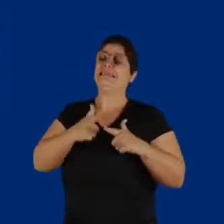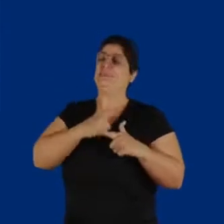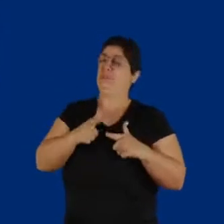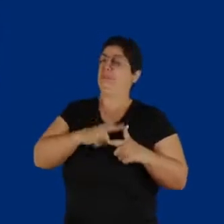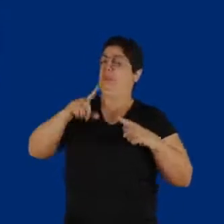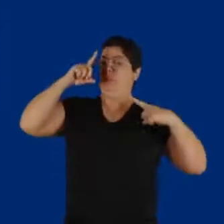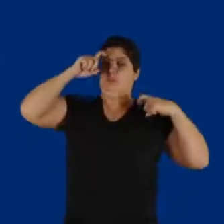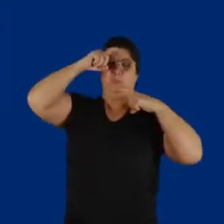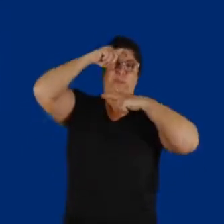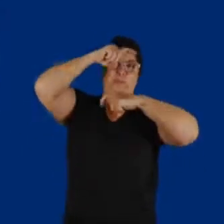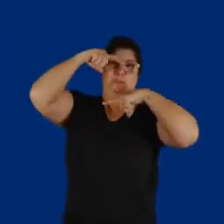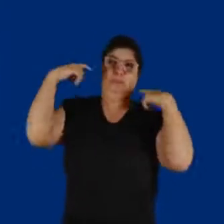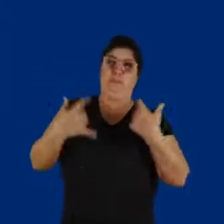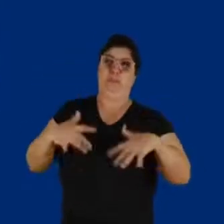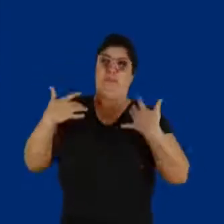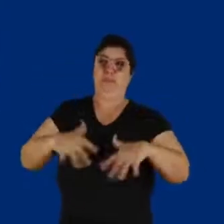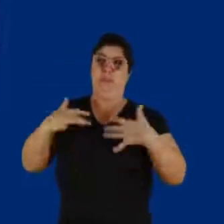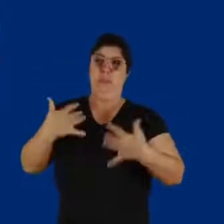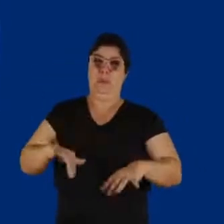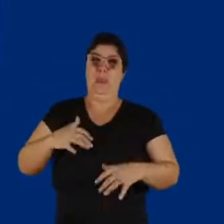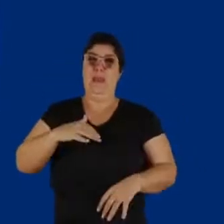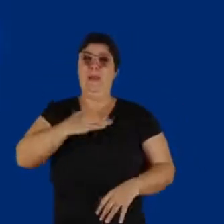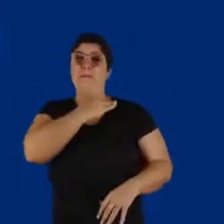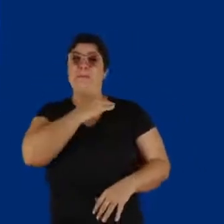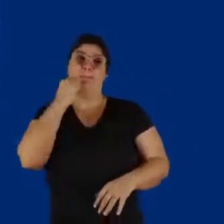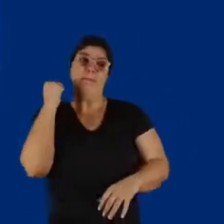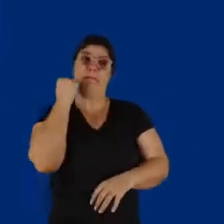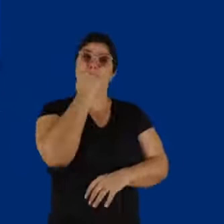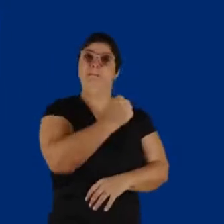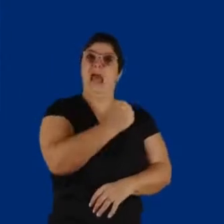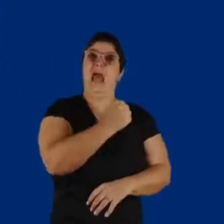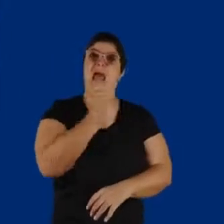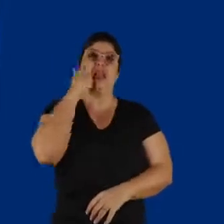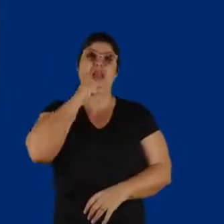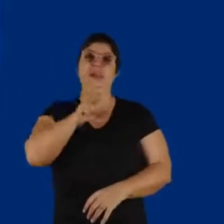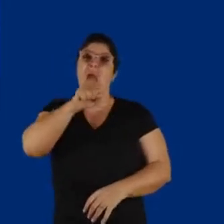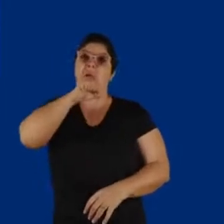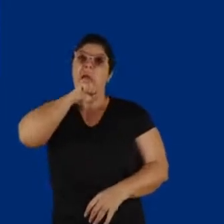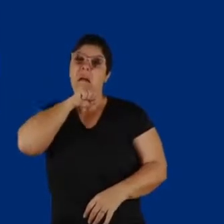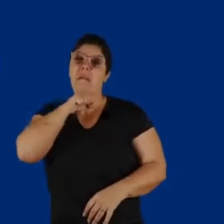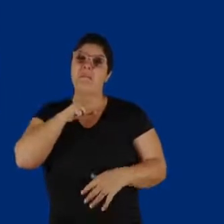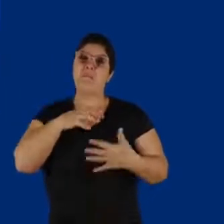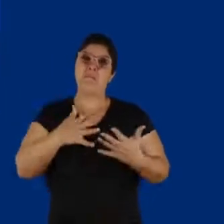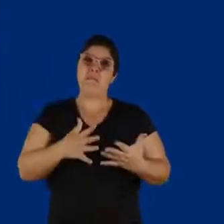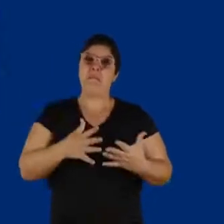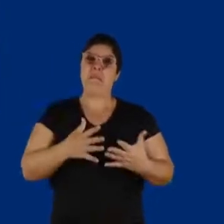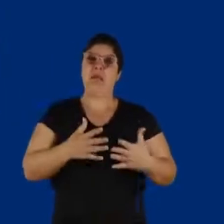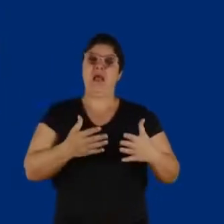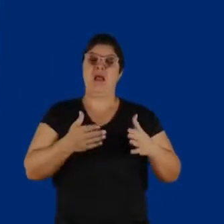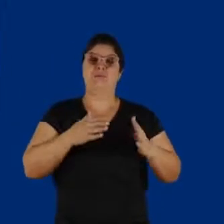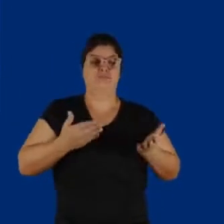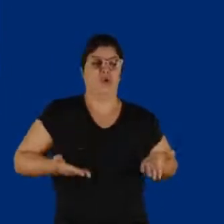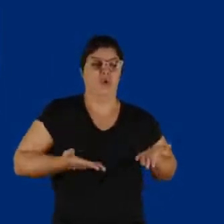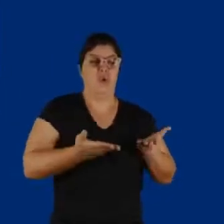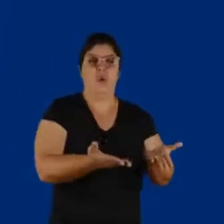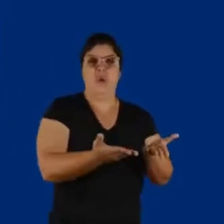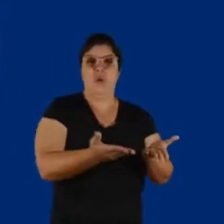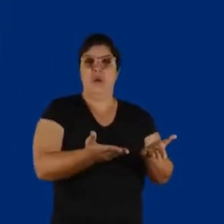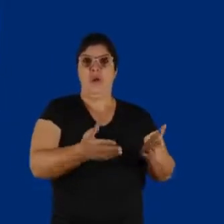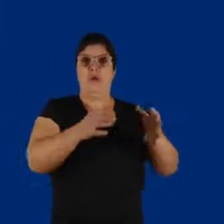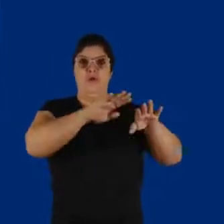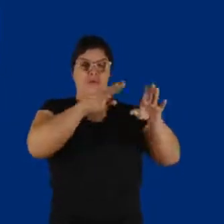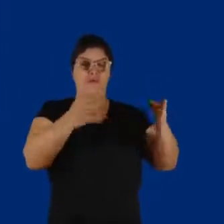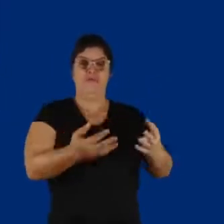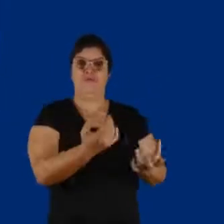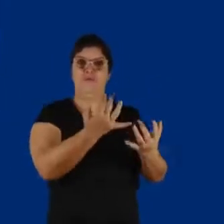pego caso difícil, feminicídio, nego que matou a mãe, picou todo mundo, botou no forno, depois comeu, eu ligo para a Jesuit e falo, Jesuit, I